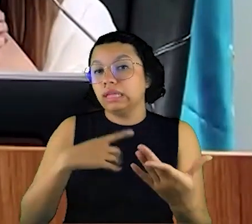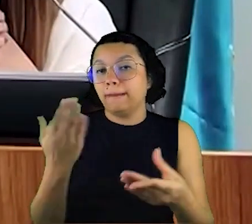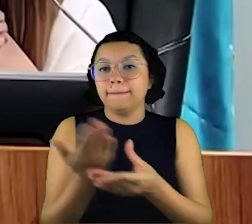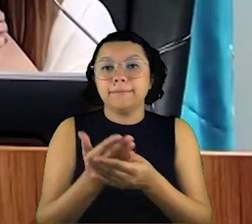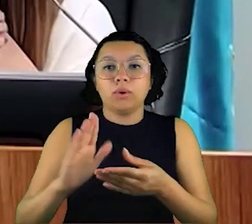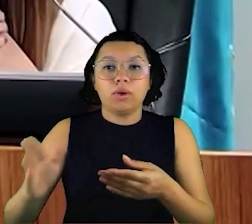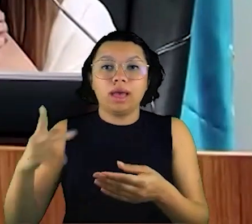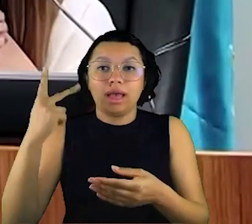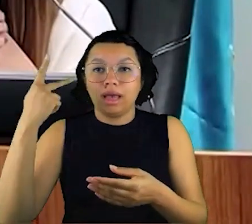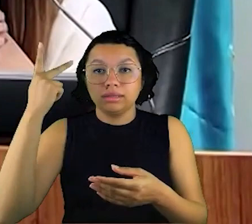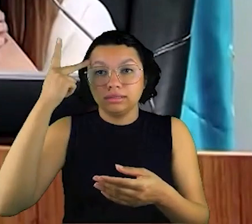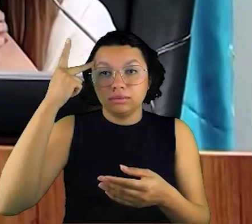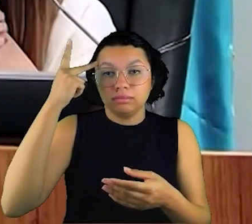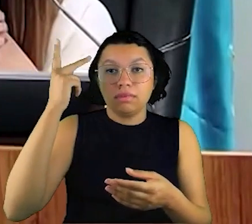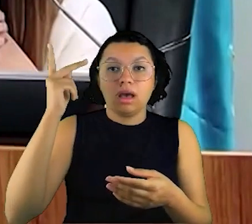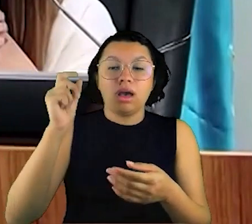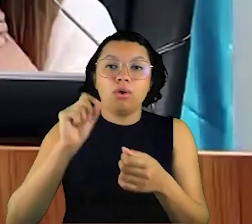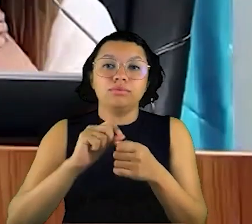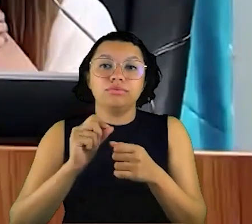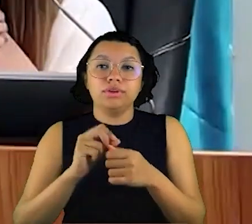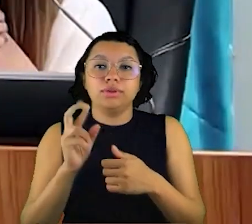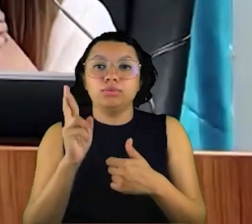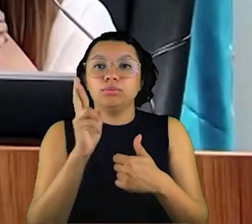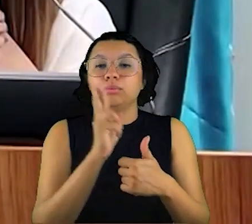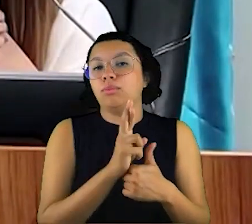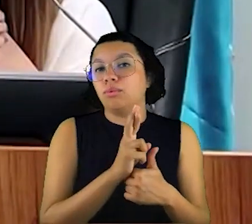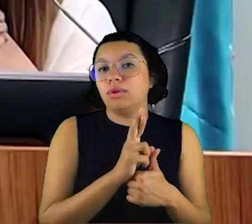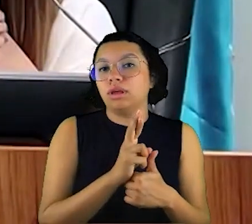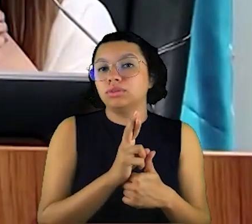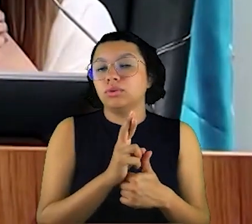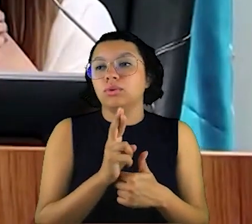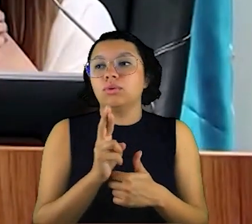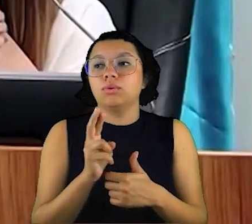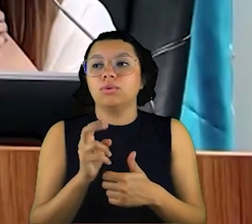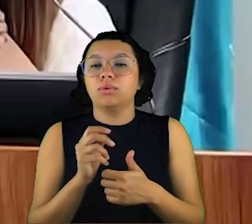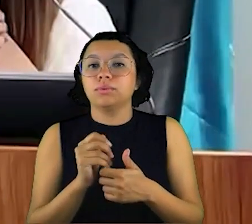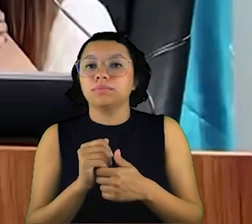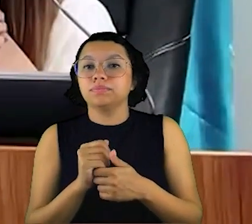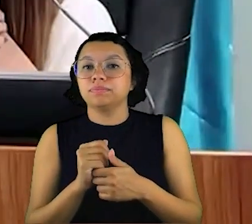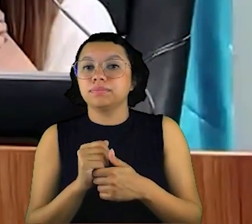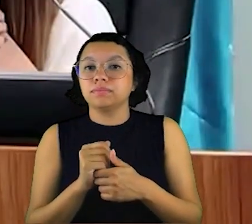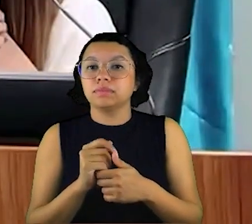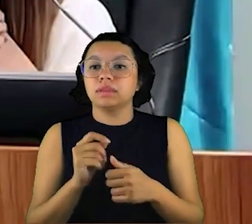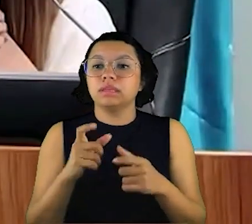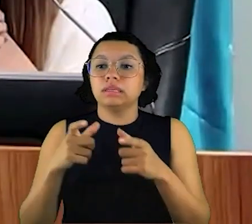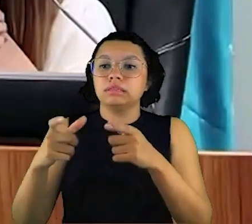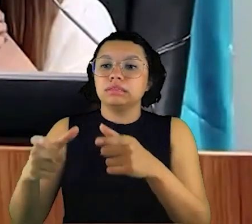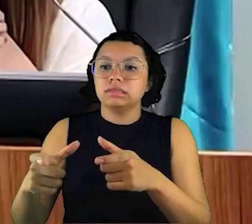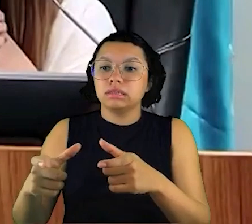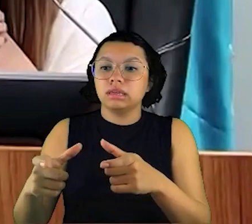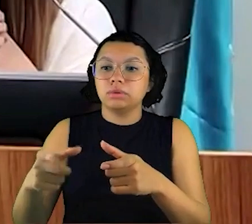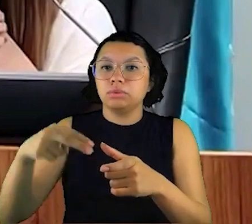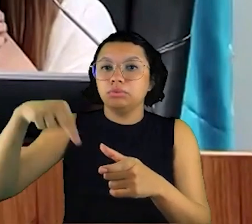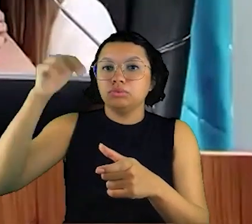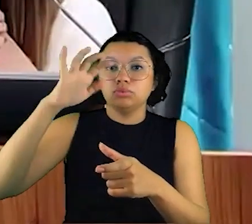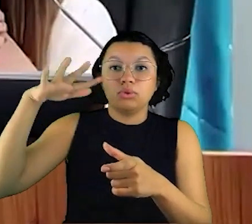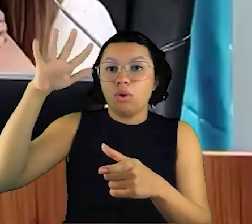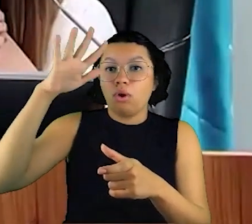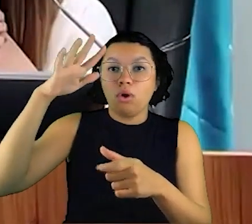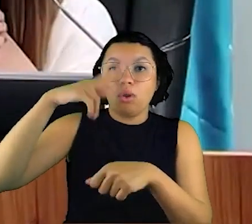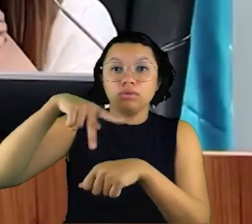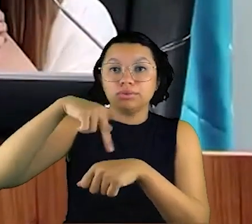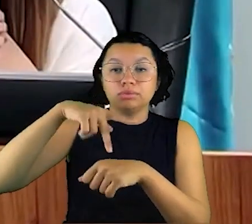São Paulo geridos por procuradores que estão alocados em seccional no norte do